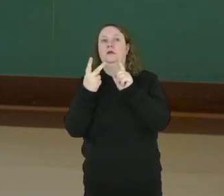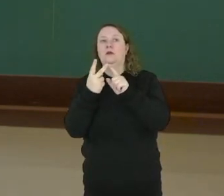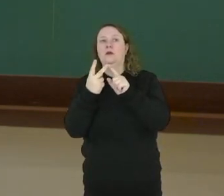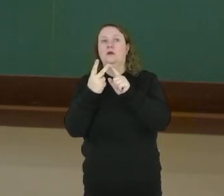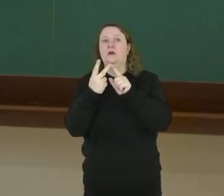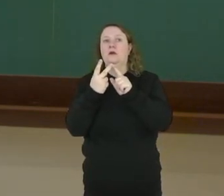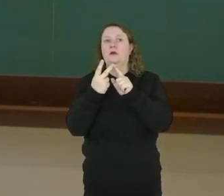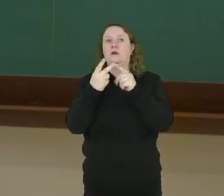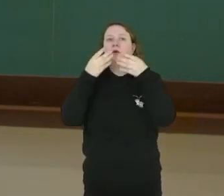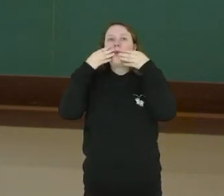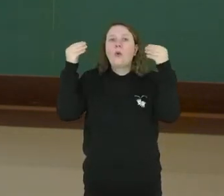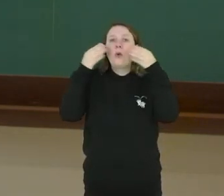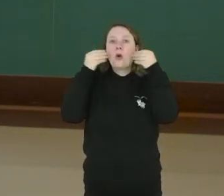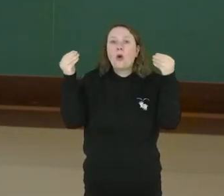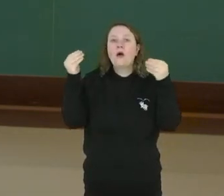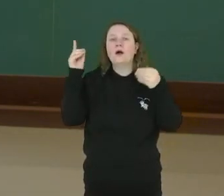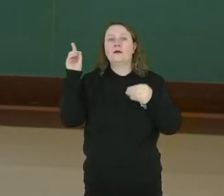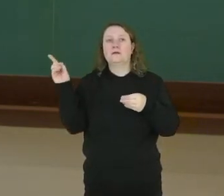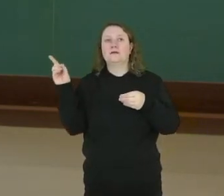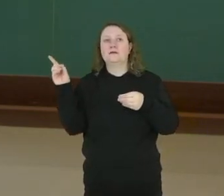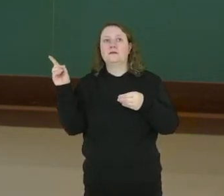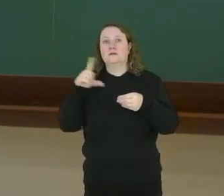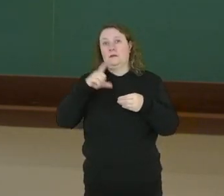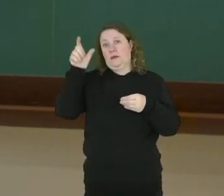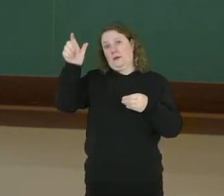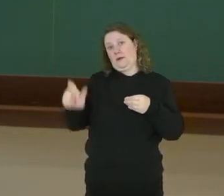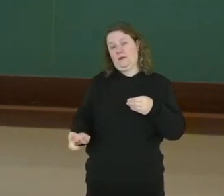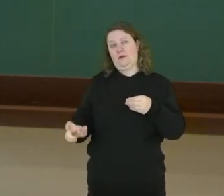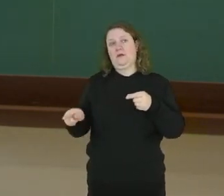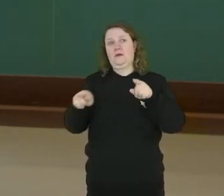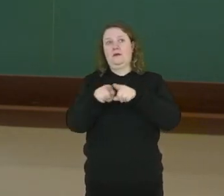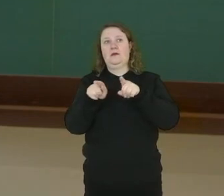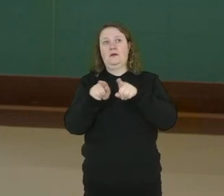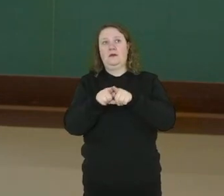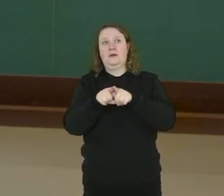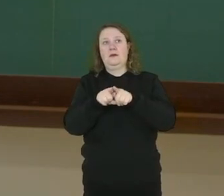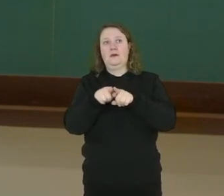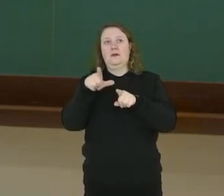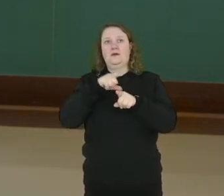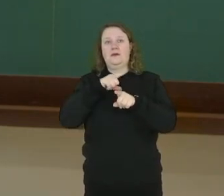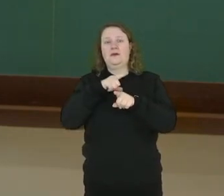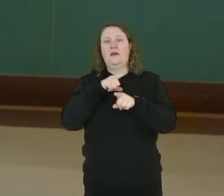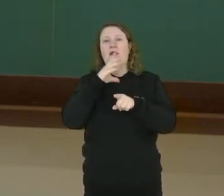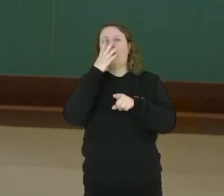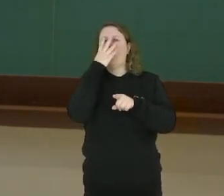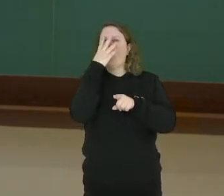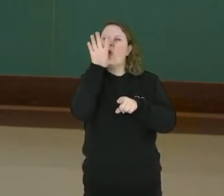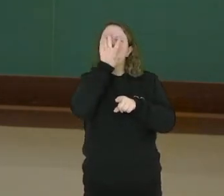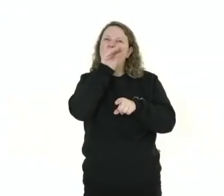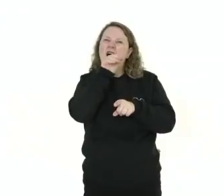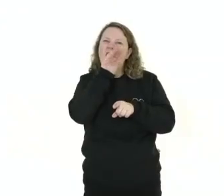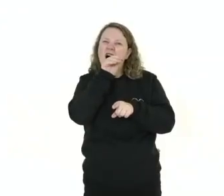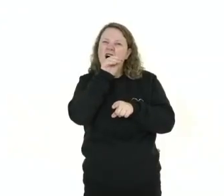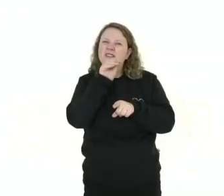um gato. Aqui é uma pessoa, ó. O cisne. E pode fazer